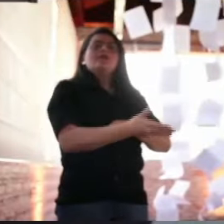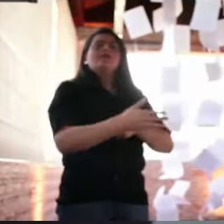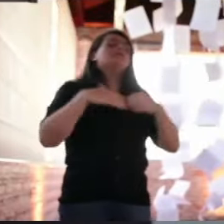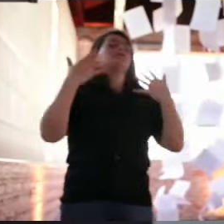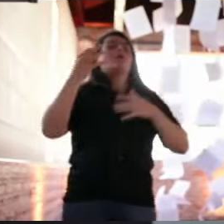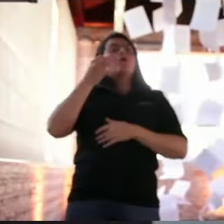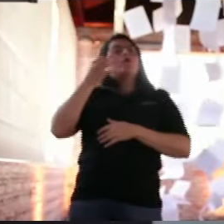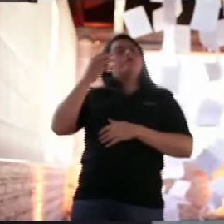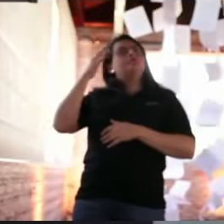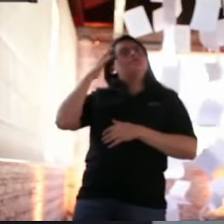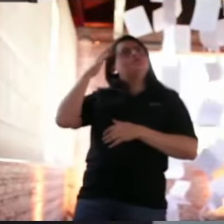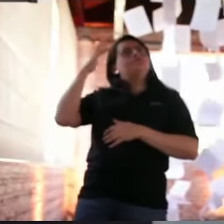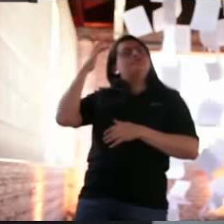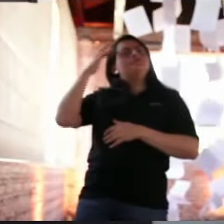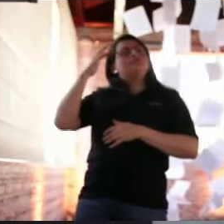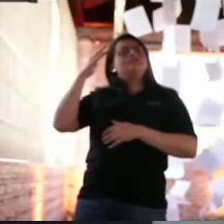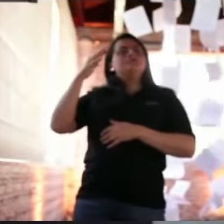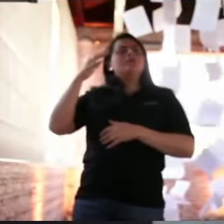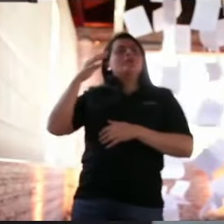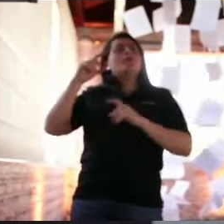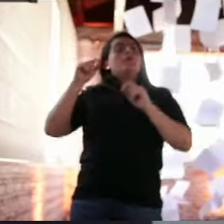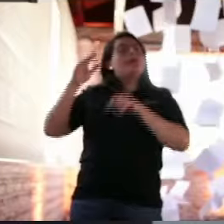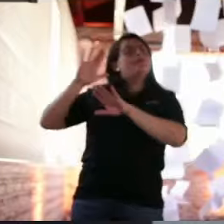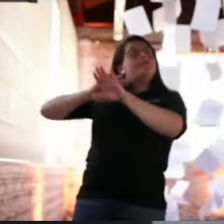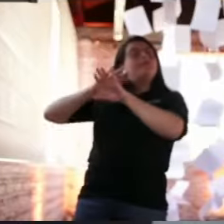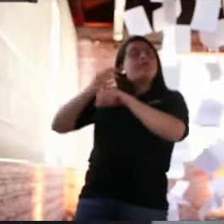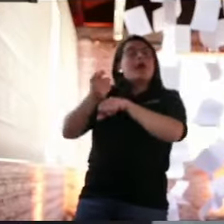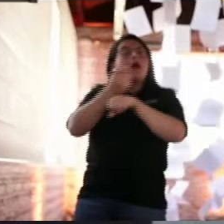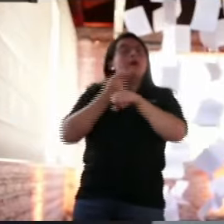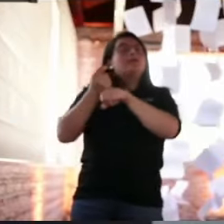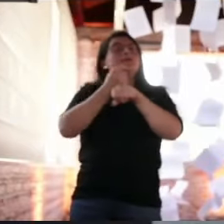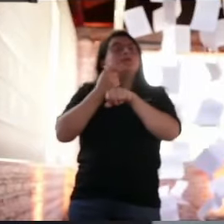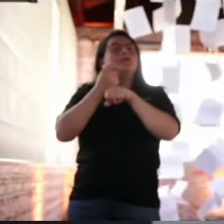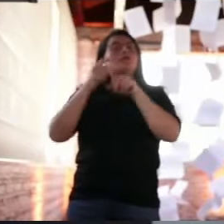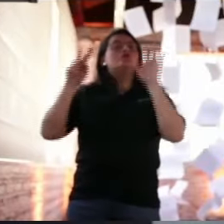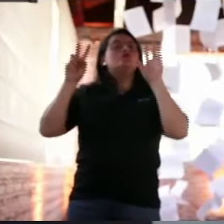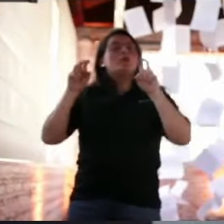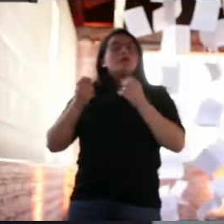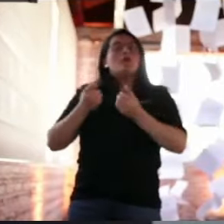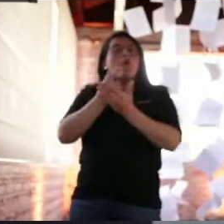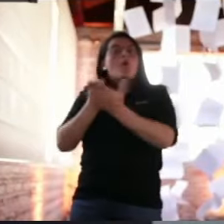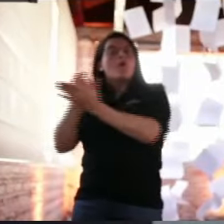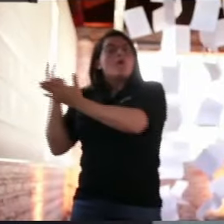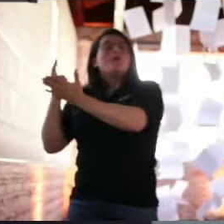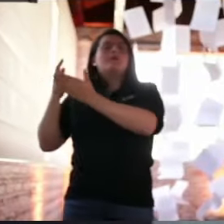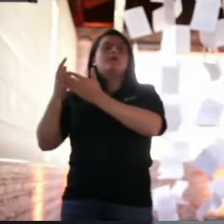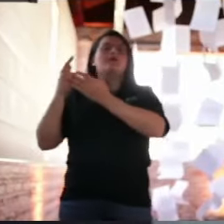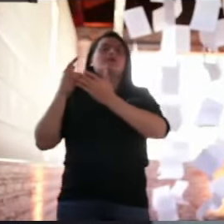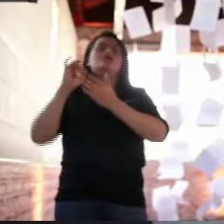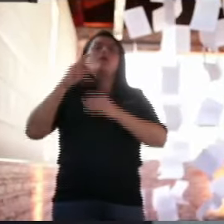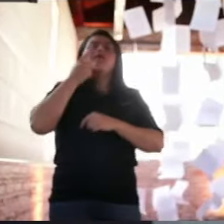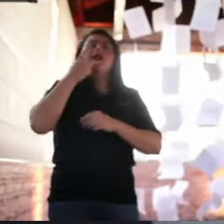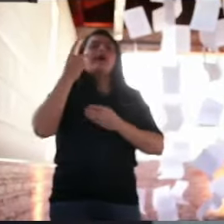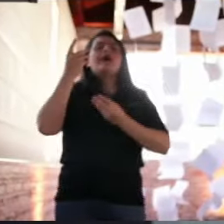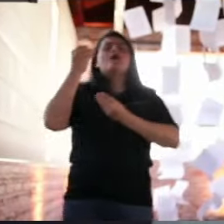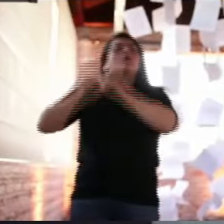lógica é uma lógica totalmente capitalista é uma lógica do consumo da entrada do Especialista para dizer como deve ser